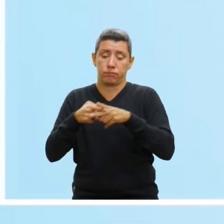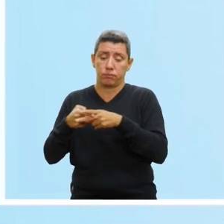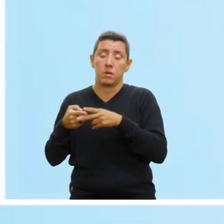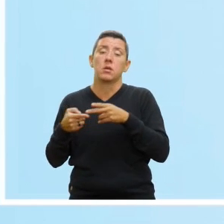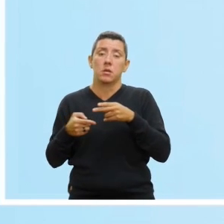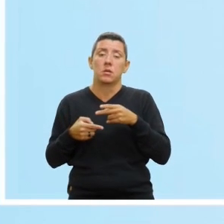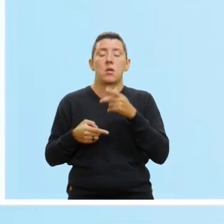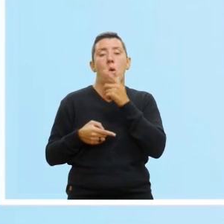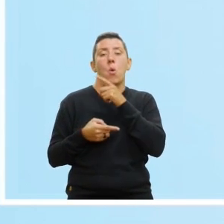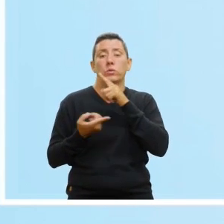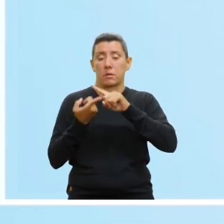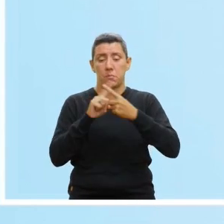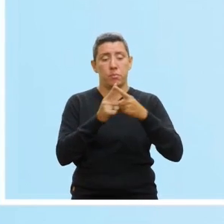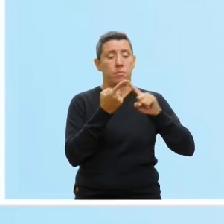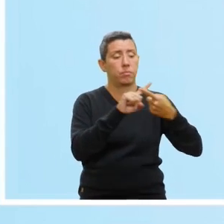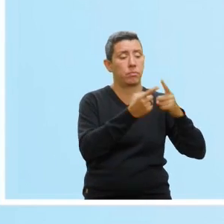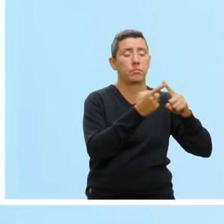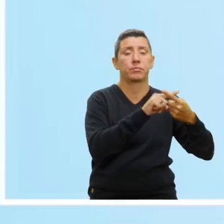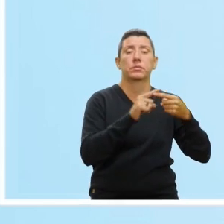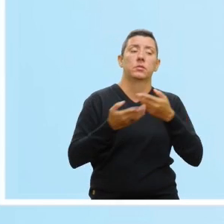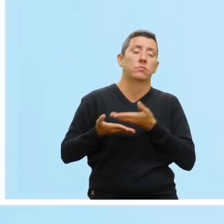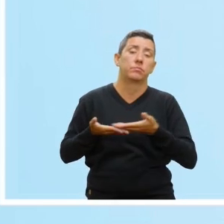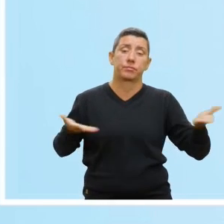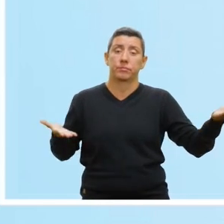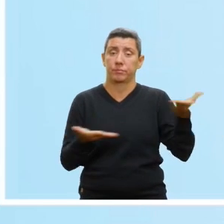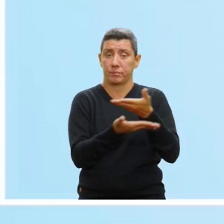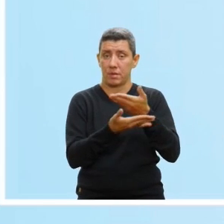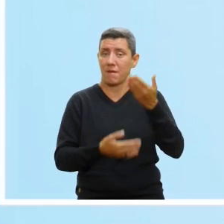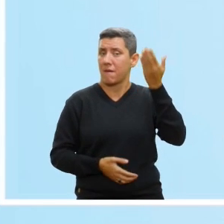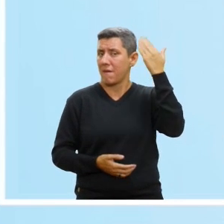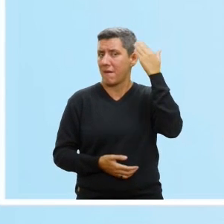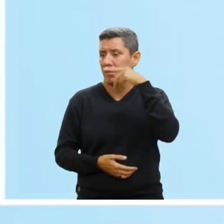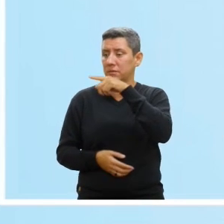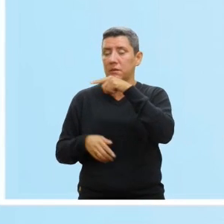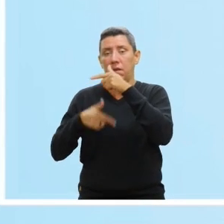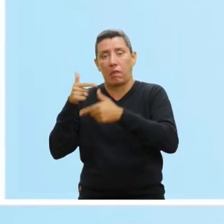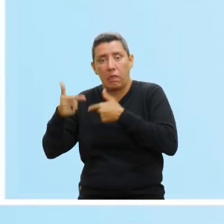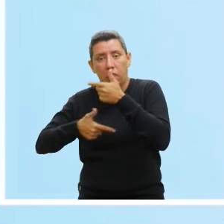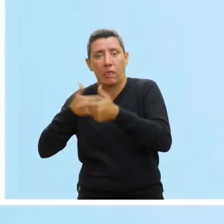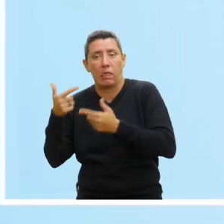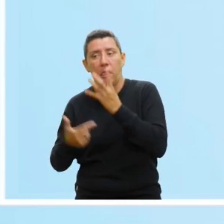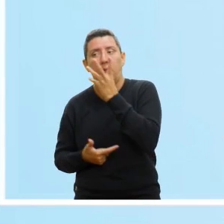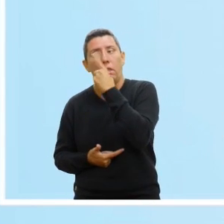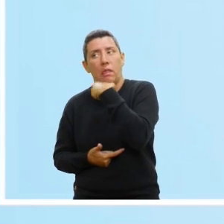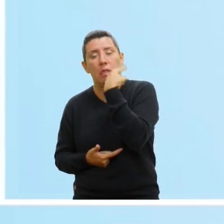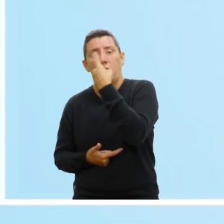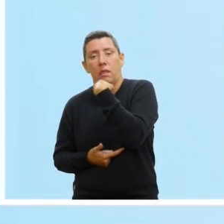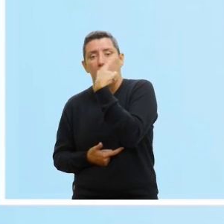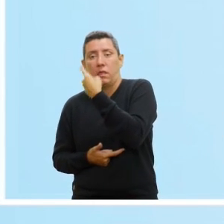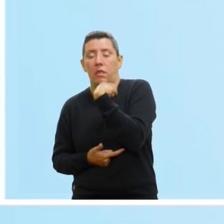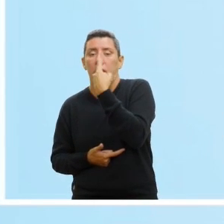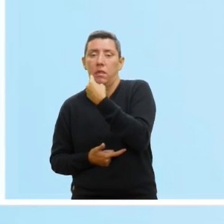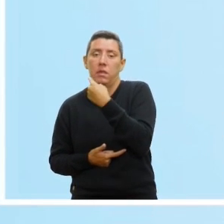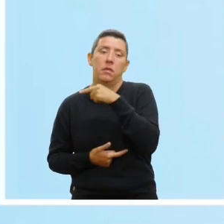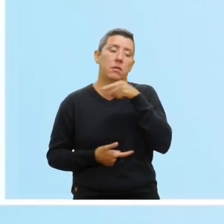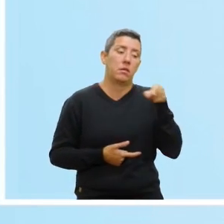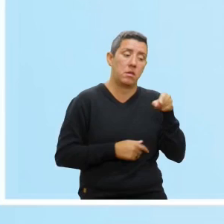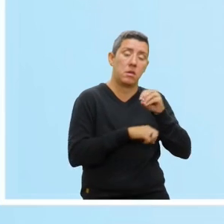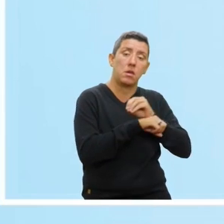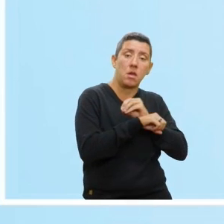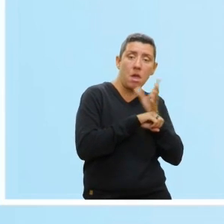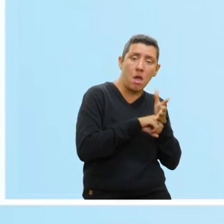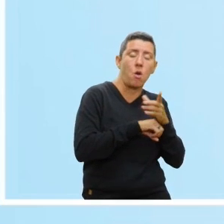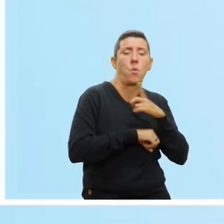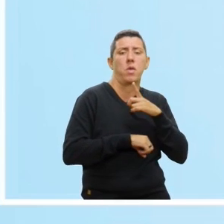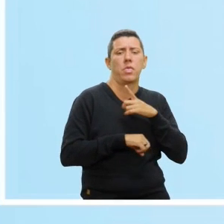funcionar. Então, o que antes demorava horas para ser realizado, uma instalação de um DWDM, a Huawei tem vídeos mostrando